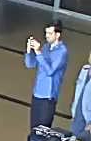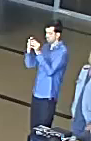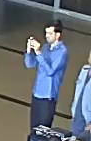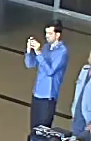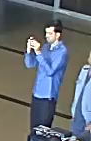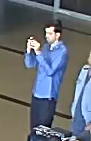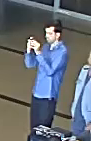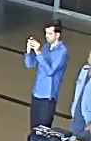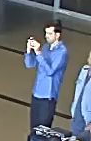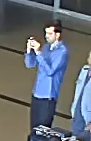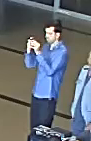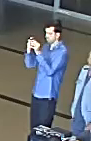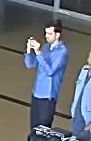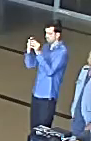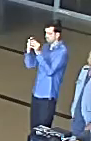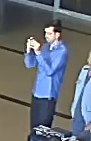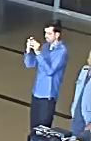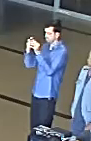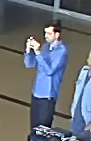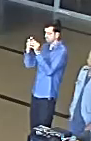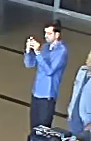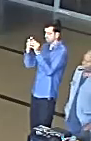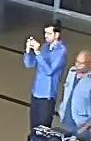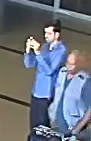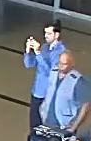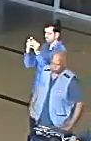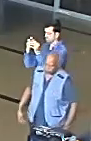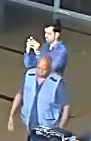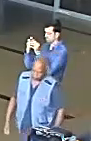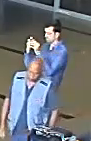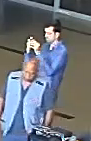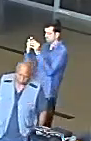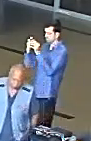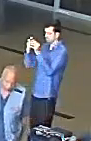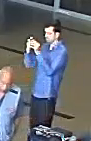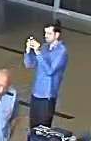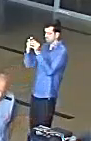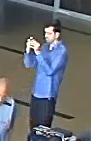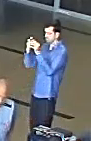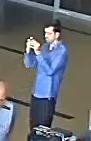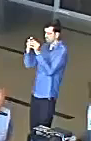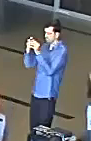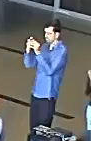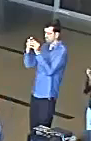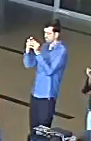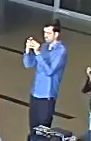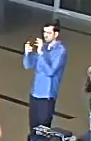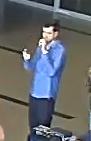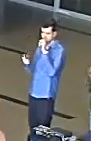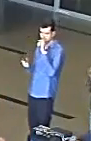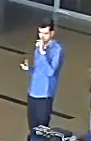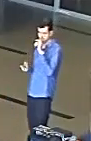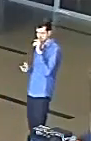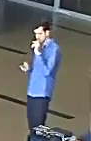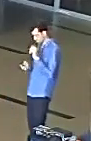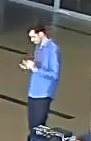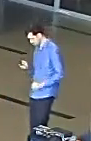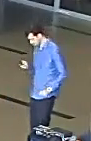agora pro ex-deputado e vereador da Câmara Municipal de Barbacena Sr Edson